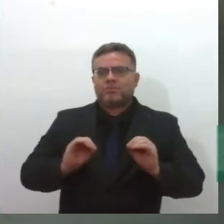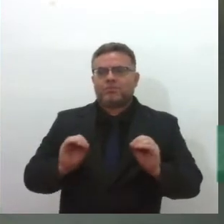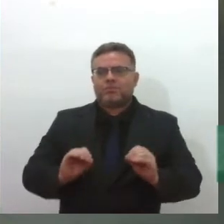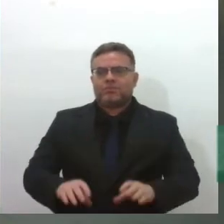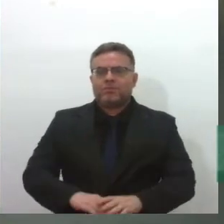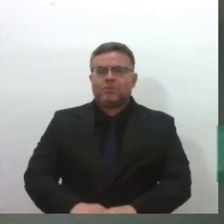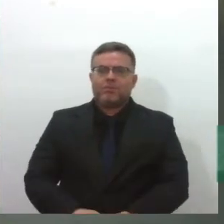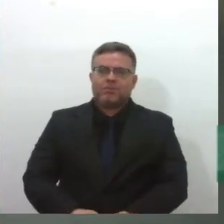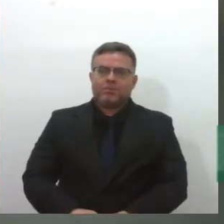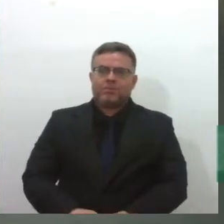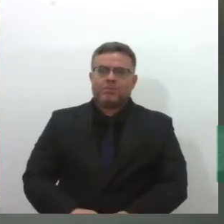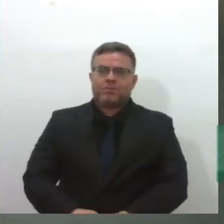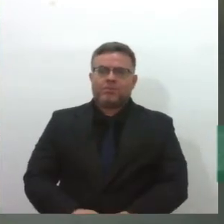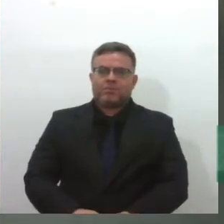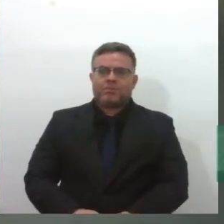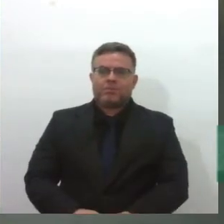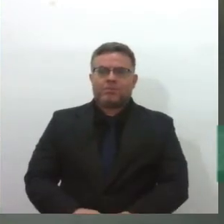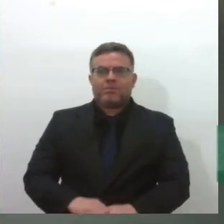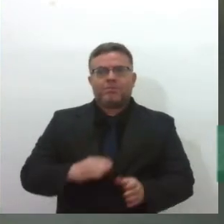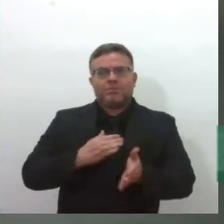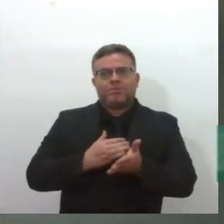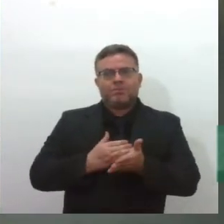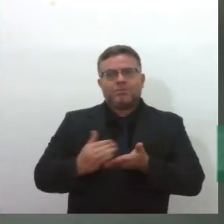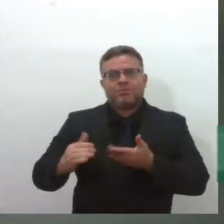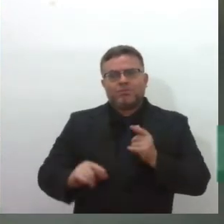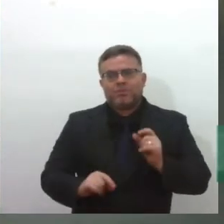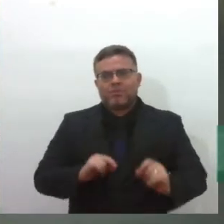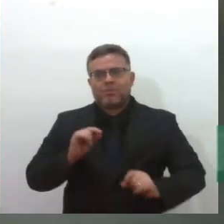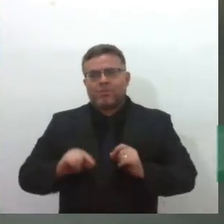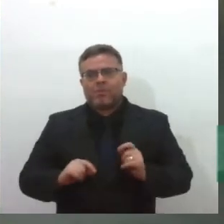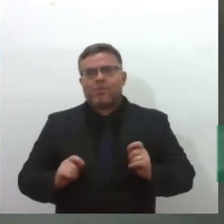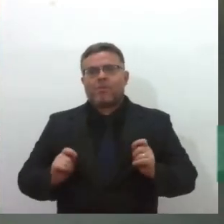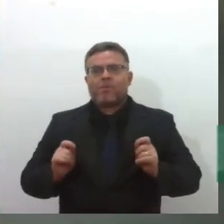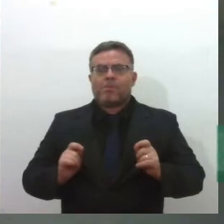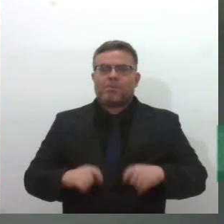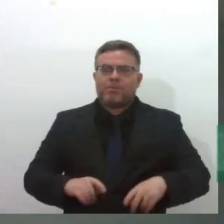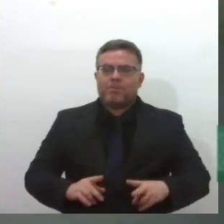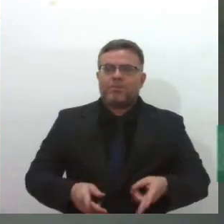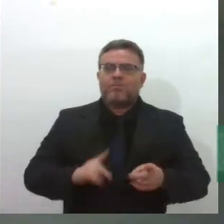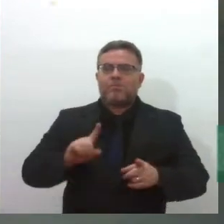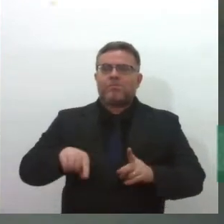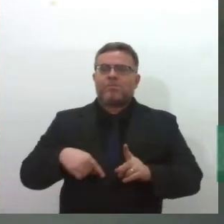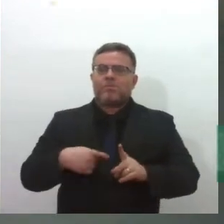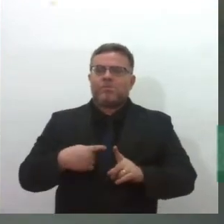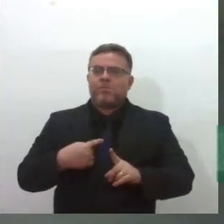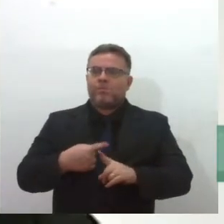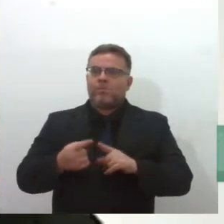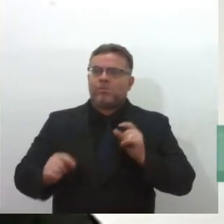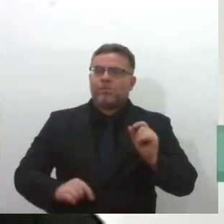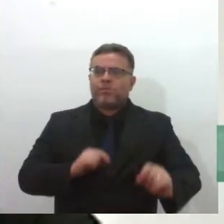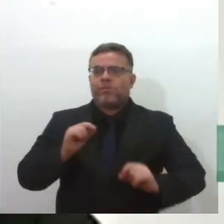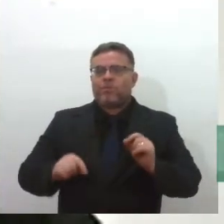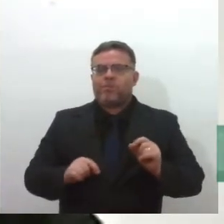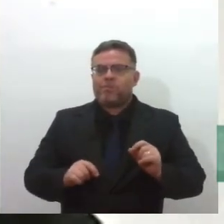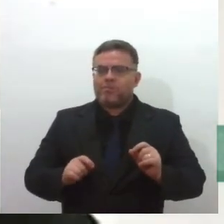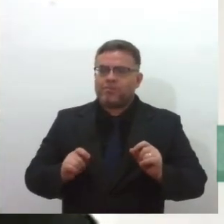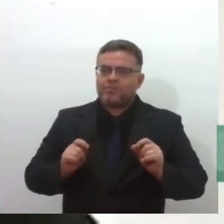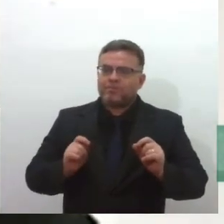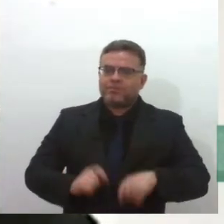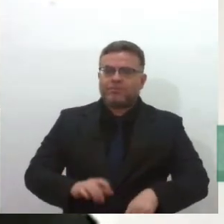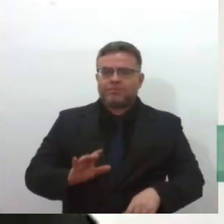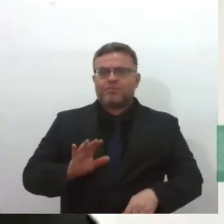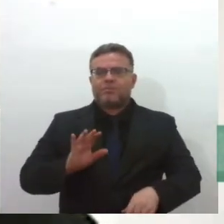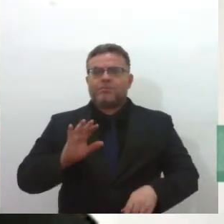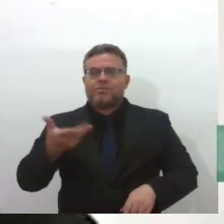Bom, a premissa de que o consumo da pornografia infantil vai aumentar a demanda, ela pode, em uma